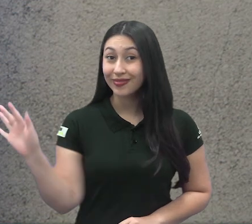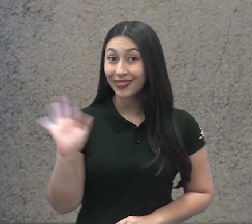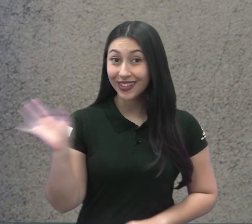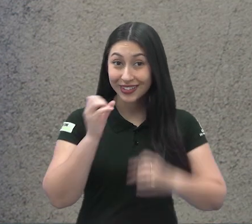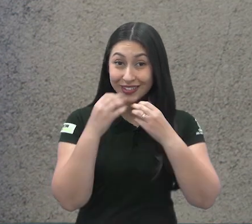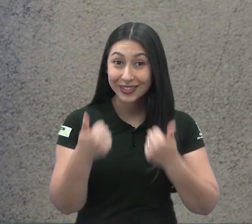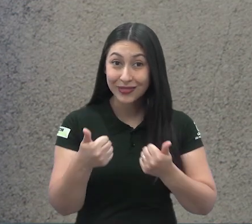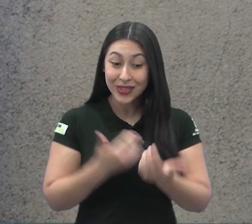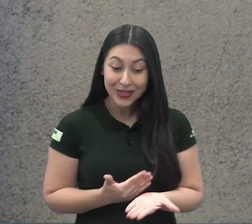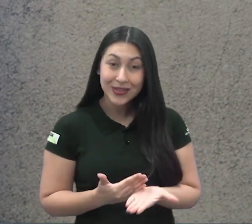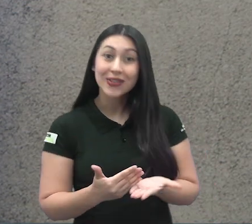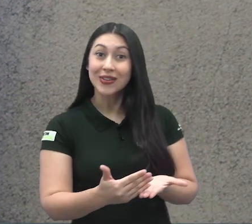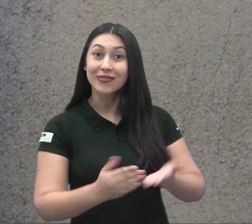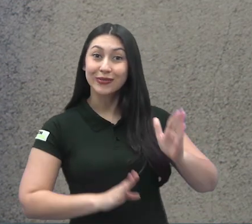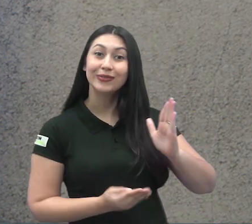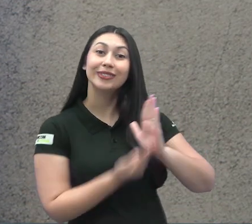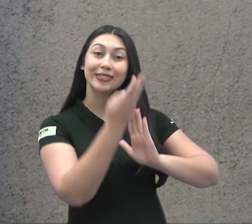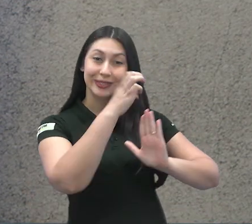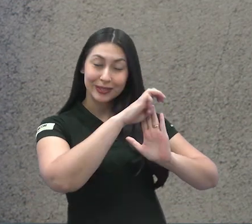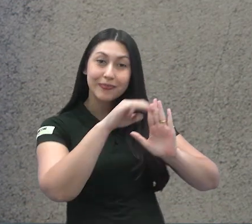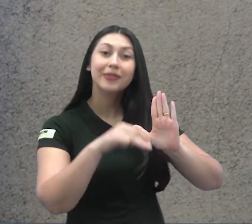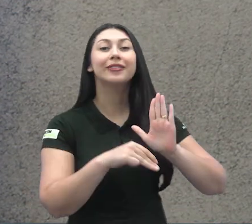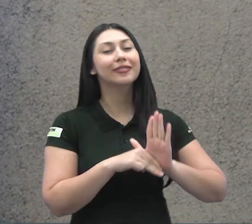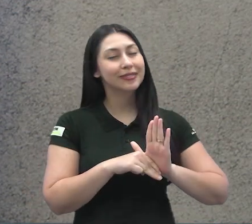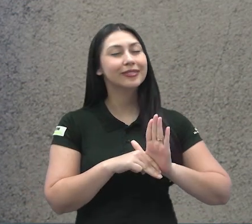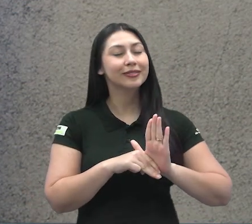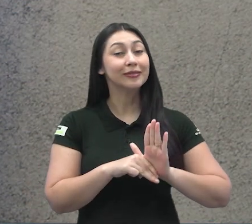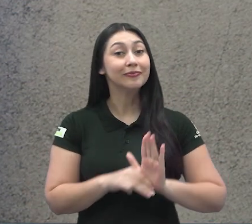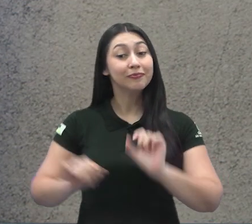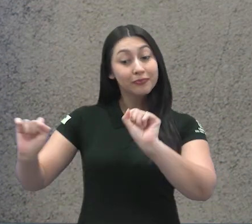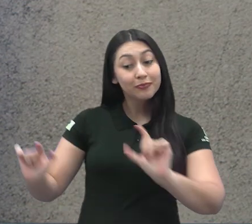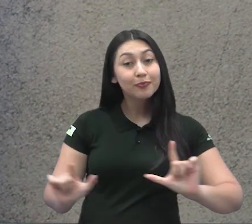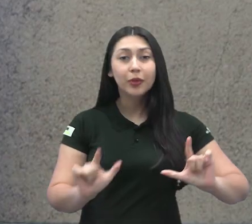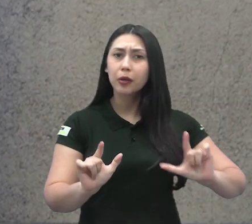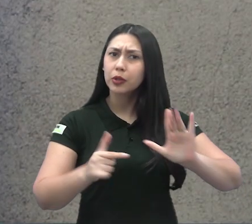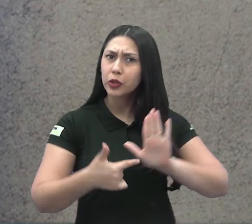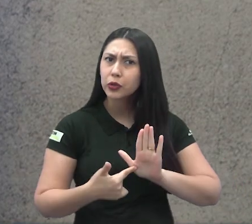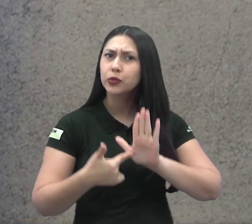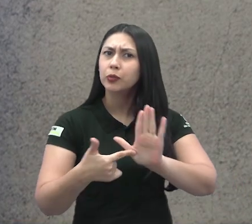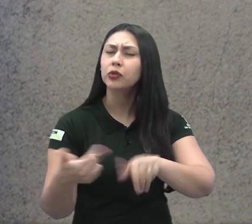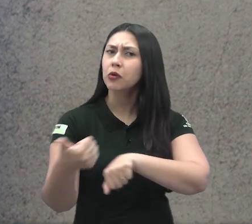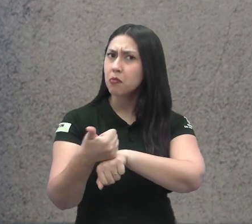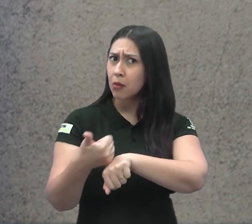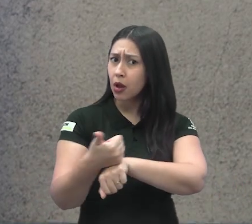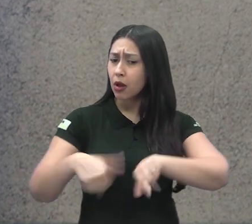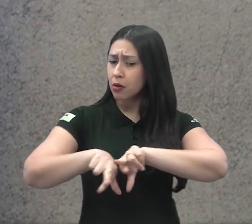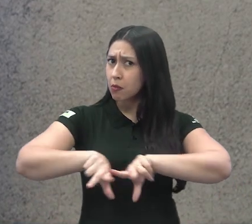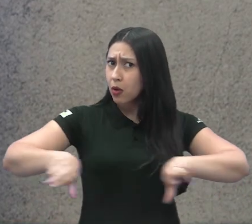Olá, tudo bem? Está começando mais uma edição do Estação Mercado, seu ponto de encontro com as